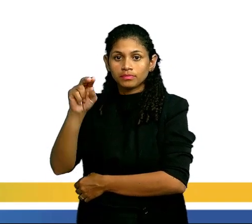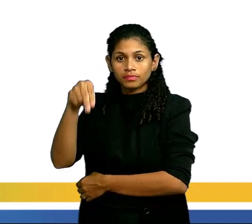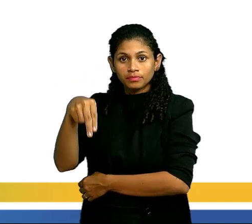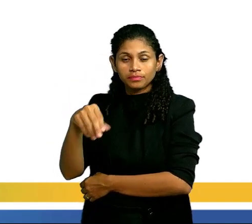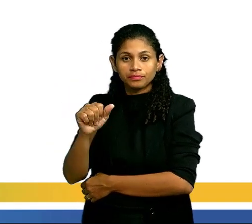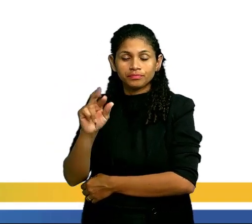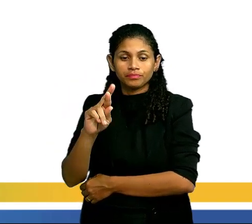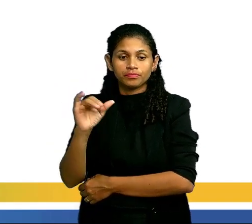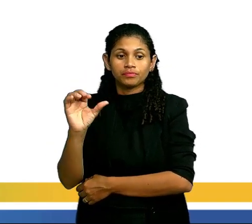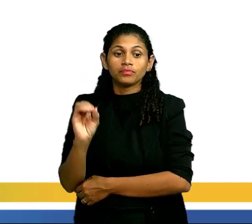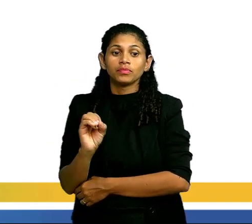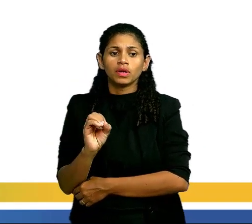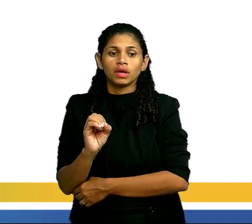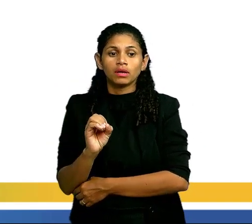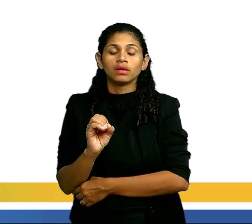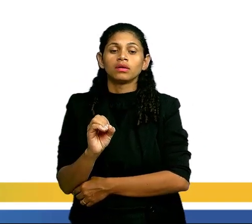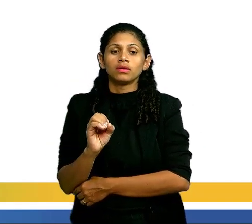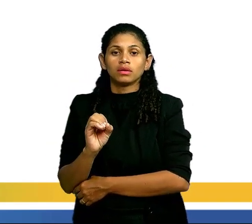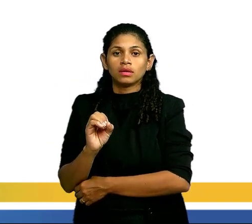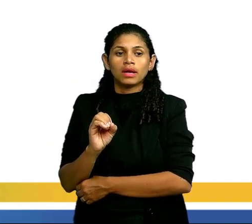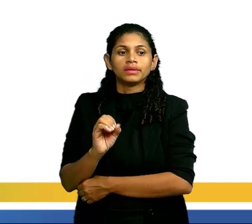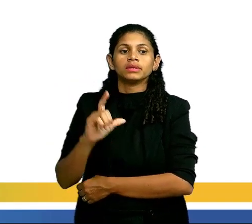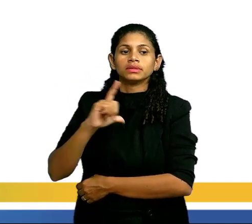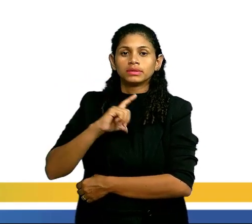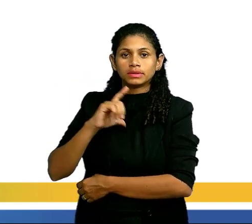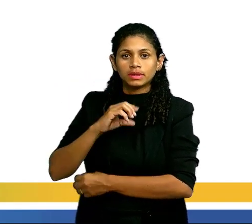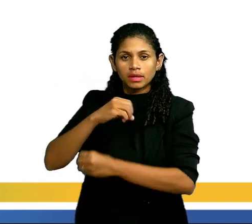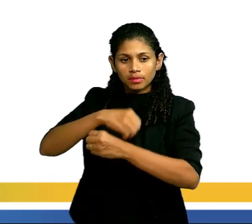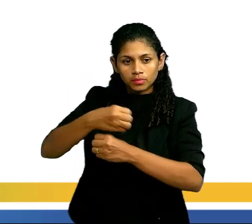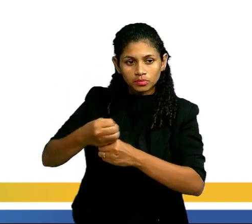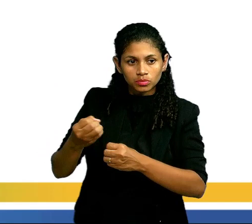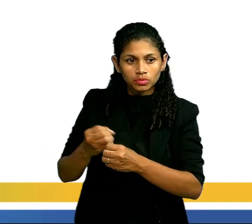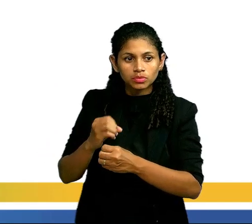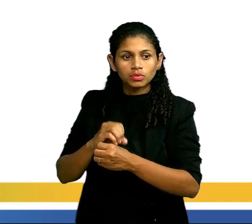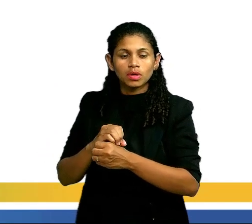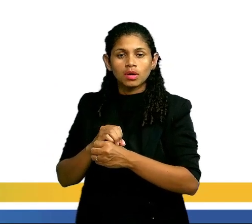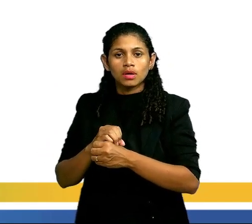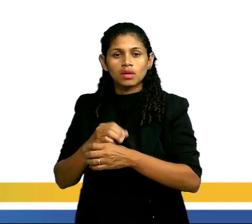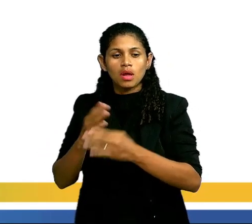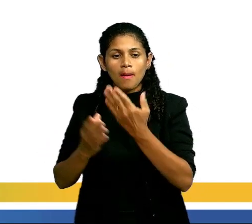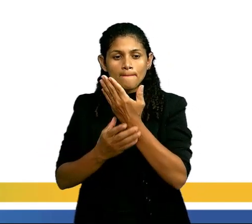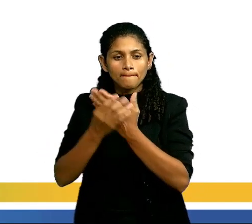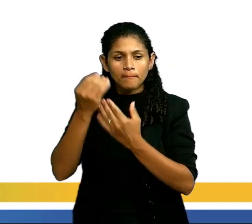molécula do nanokid na tela. As alternativas letra A, mãos, letra B,